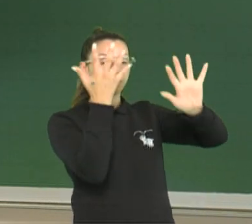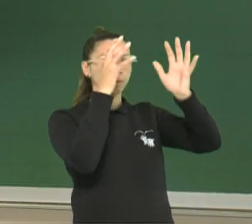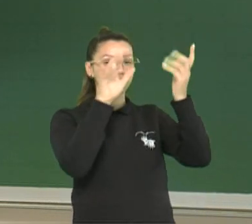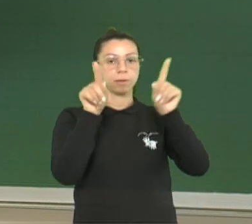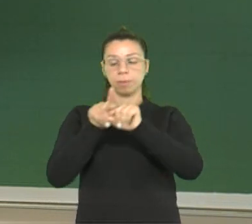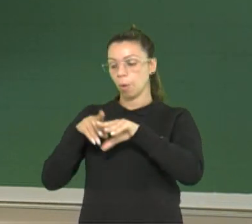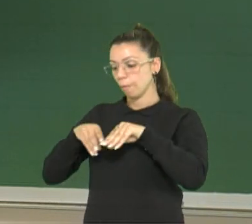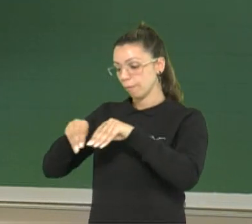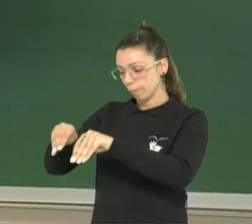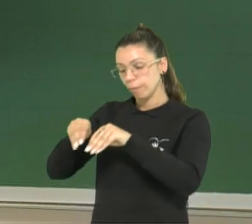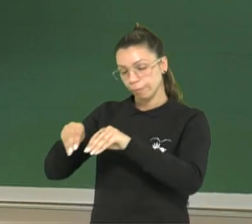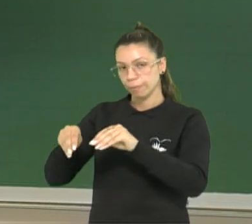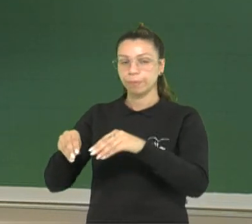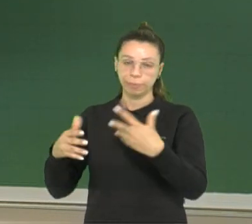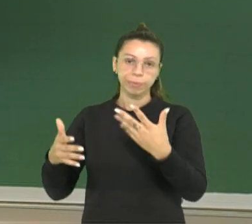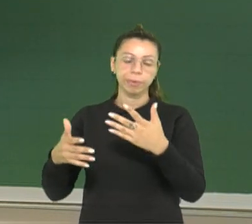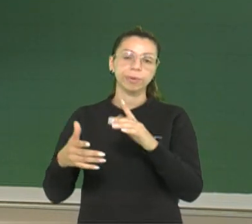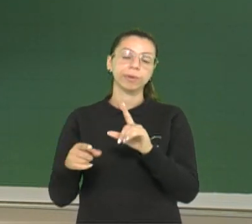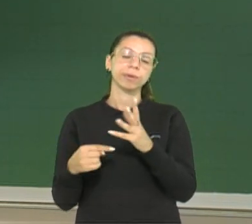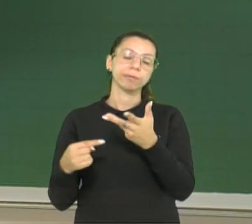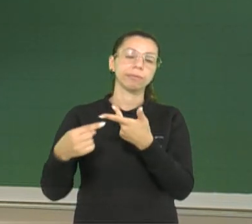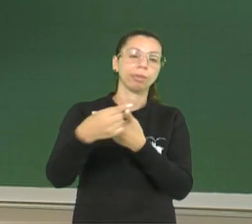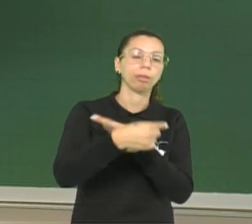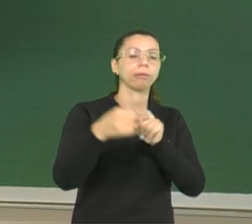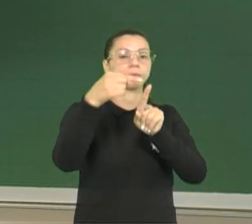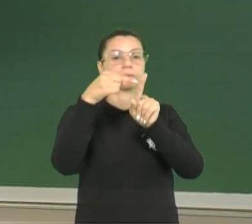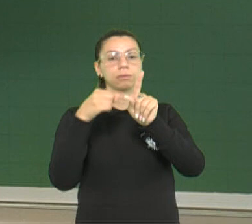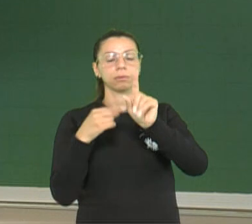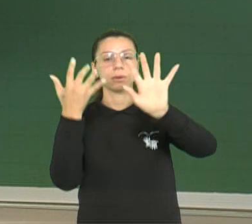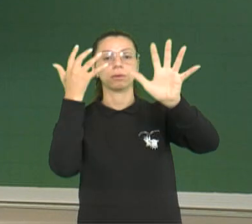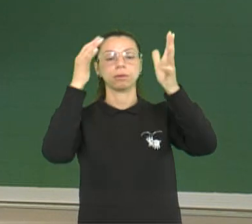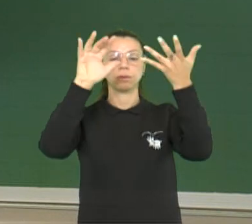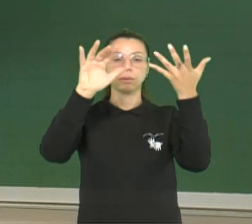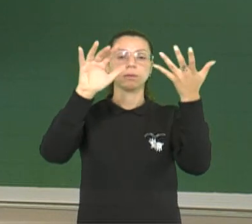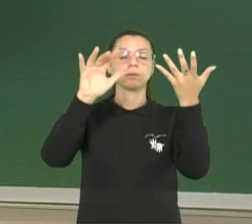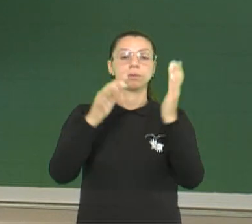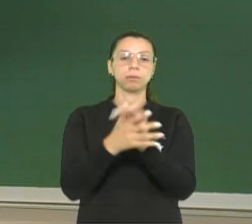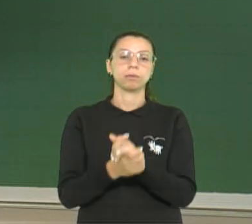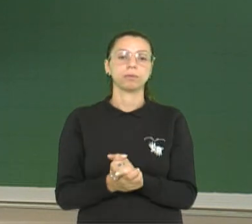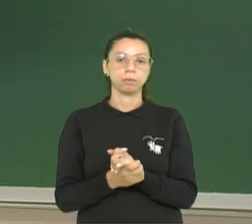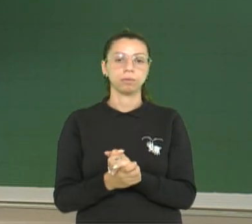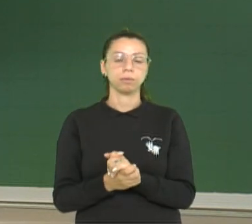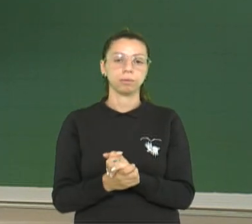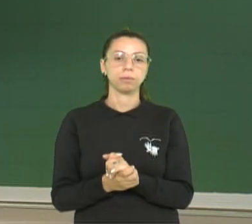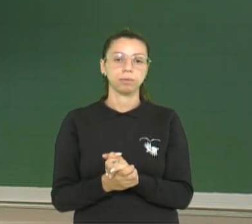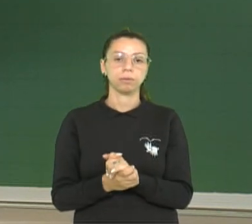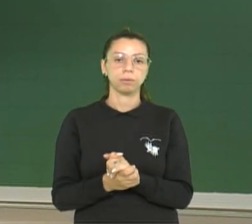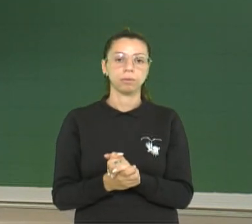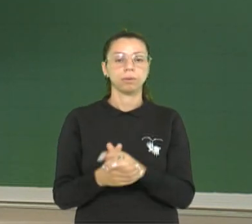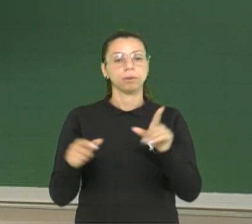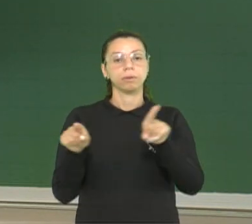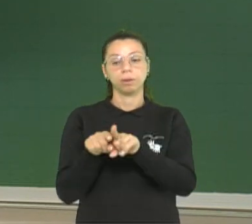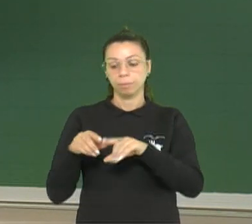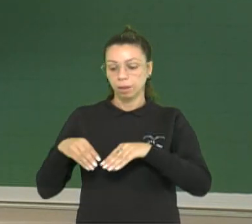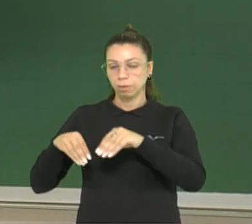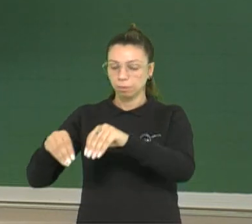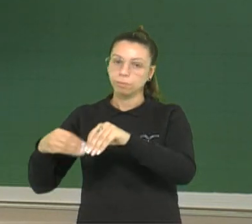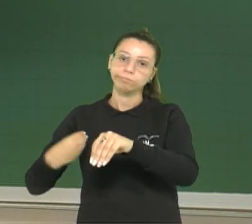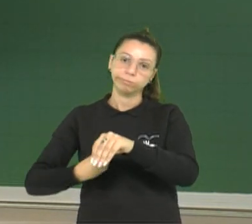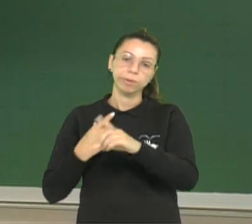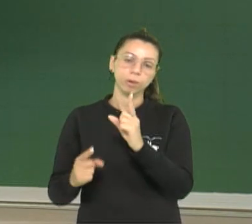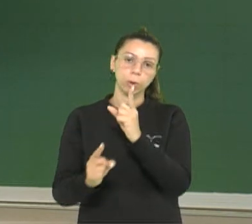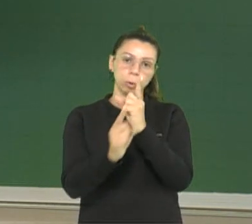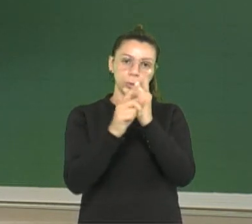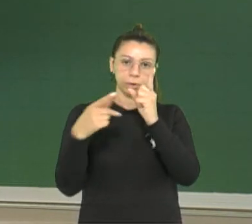ao solo. Algumas definições de tipos climáticos e também clima do estado do Paraná e também sobre os solos existentes